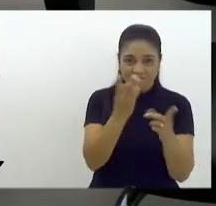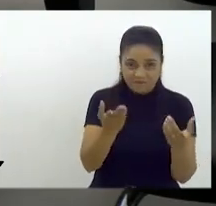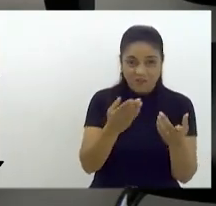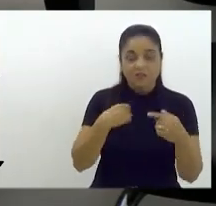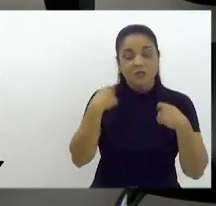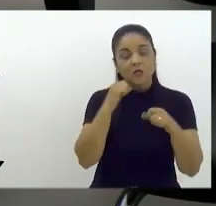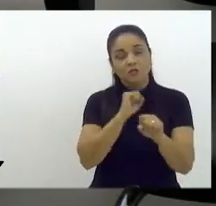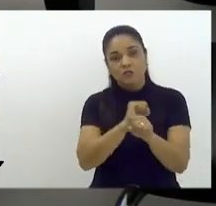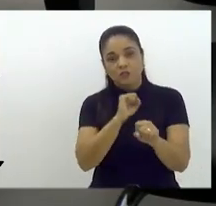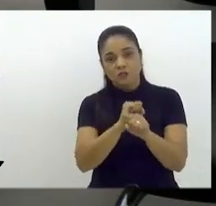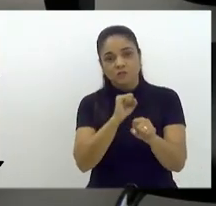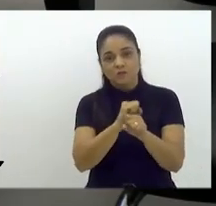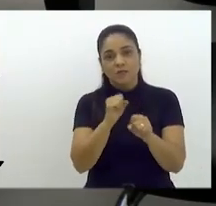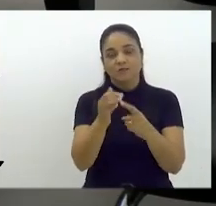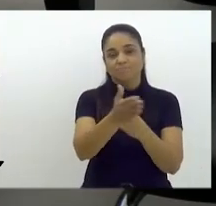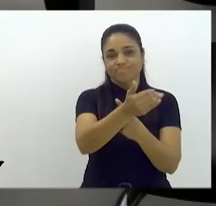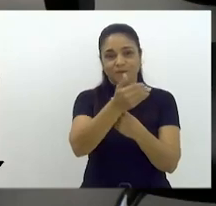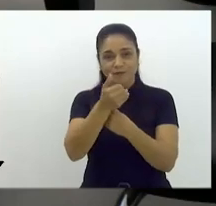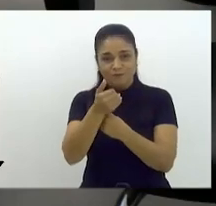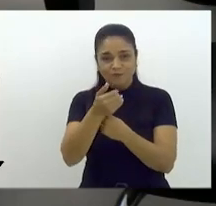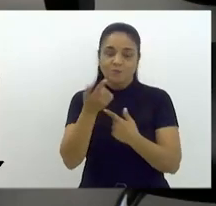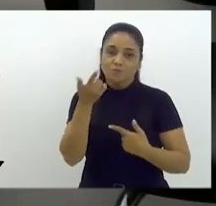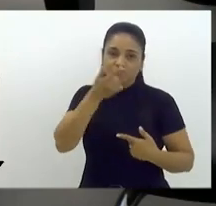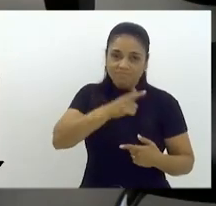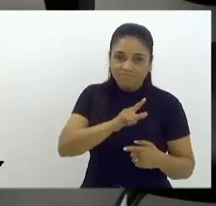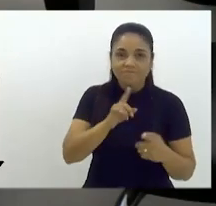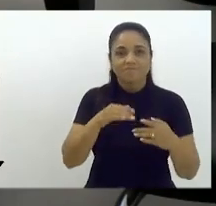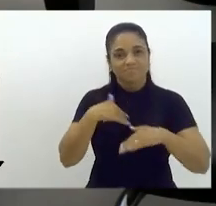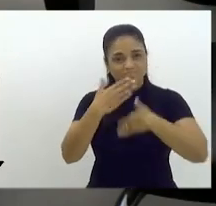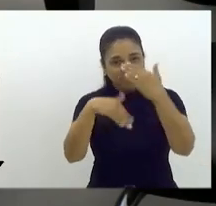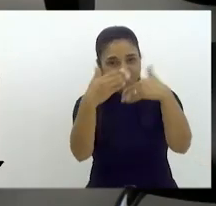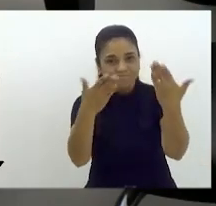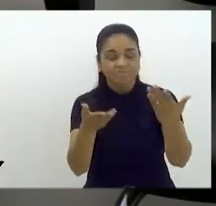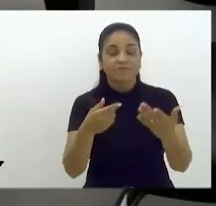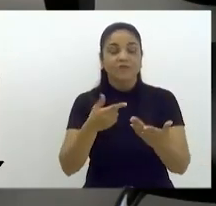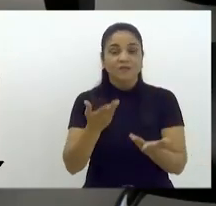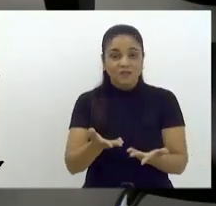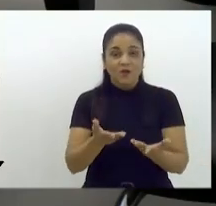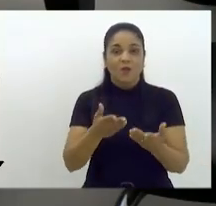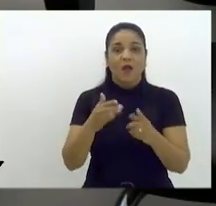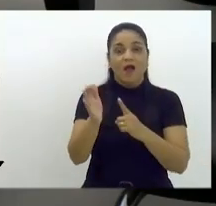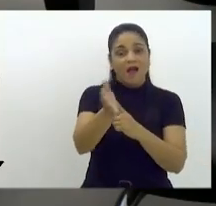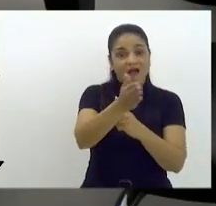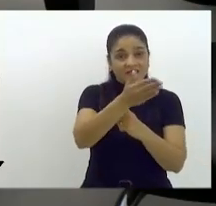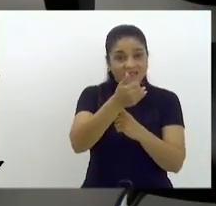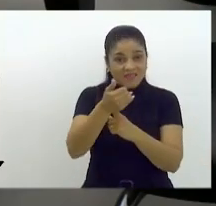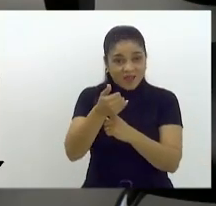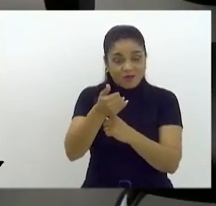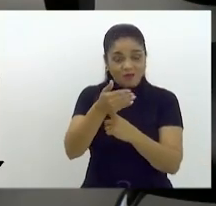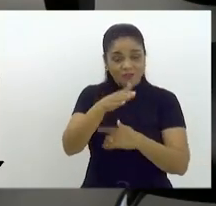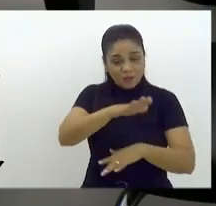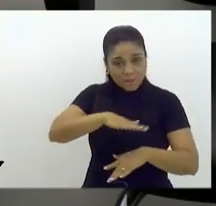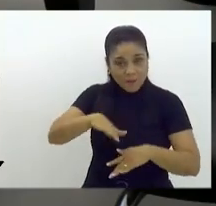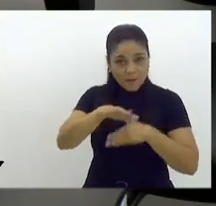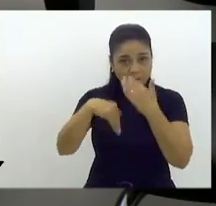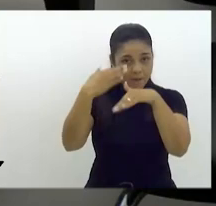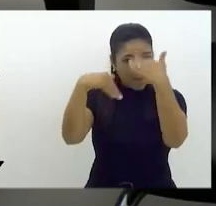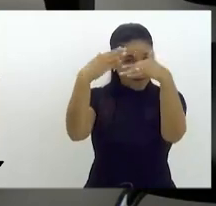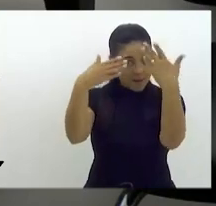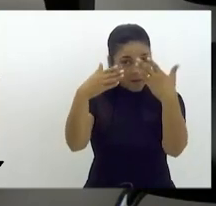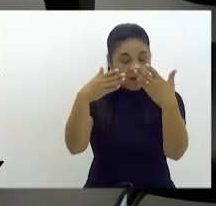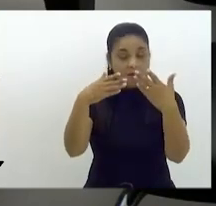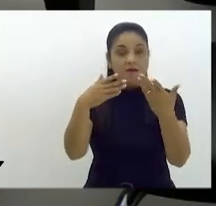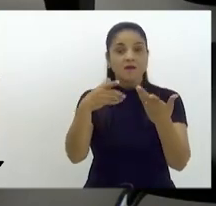a gente conseguir dar esse passo à frente então na medida em que a tecnologia no mercado avança o ideal